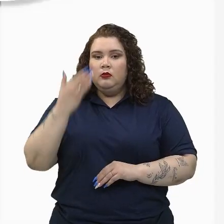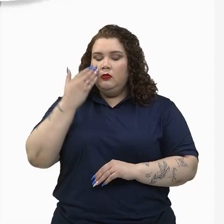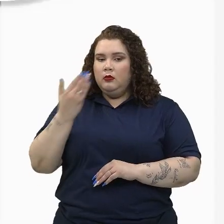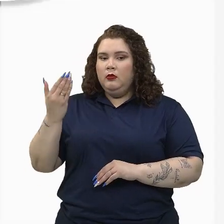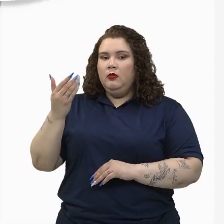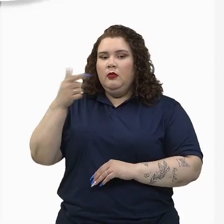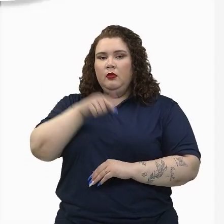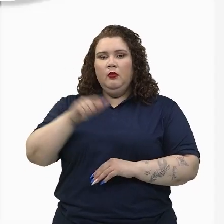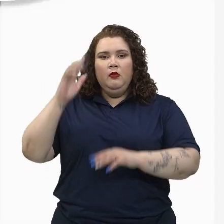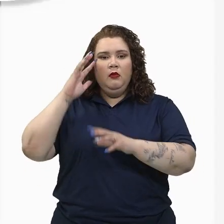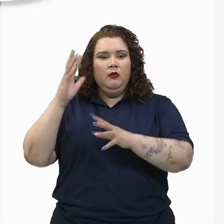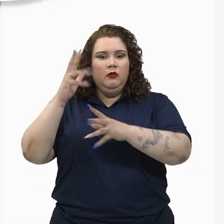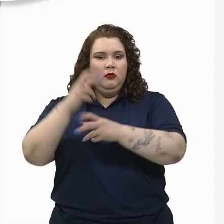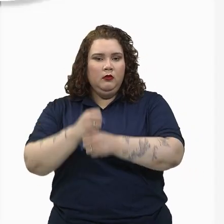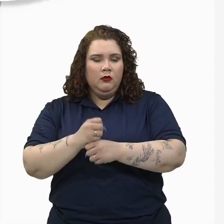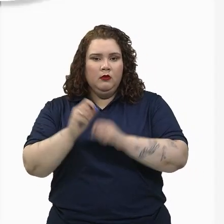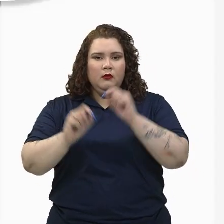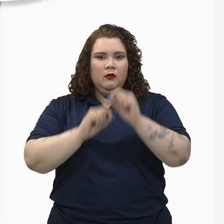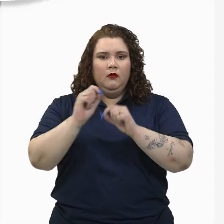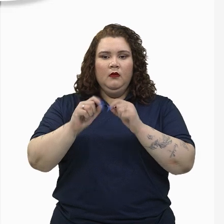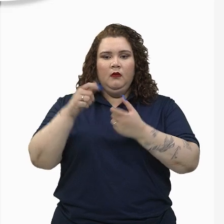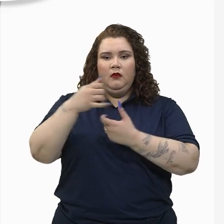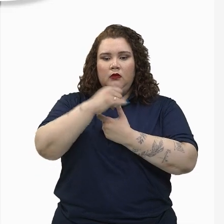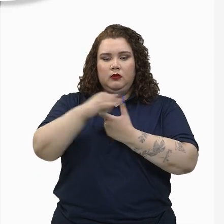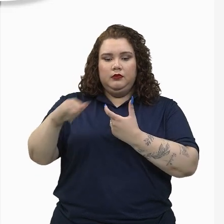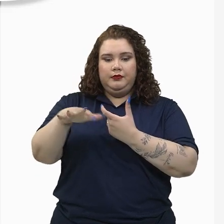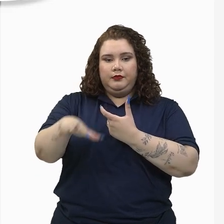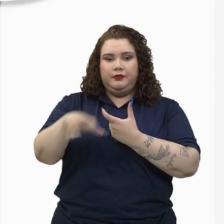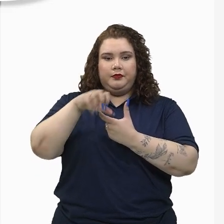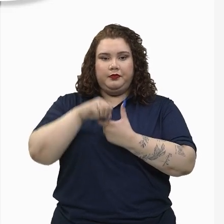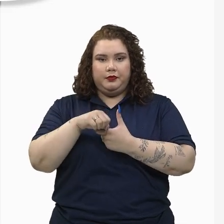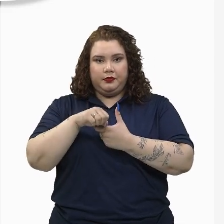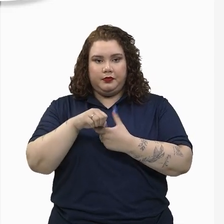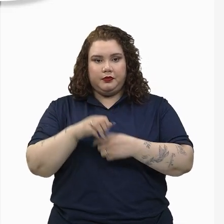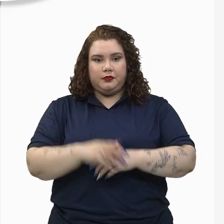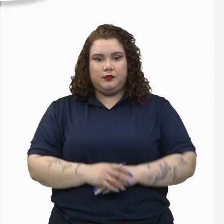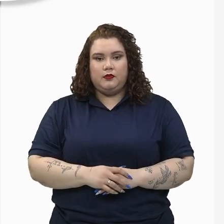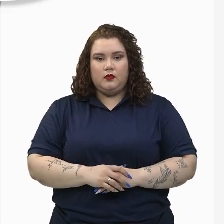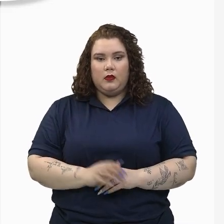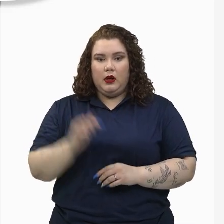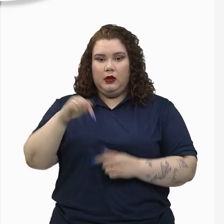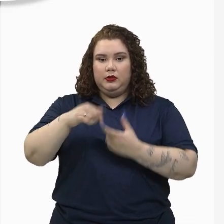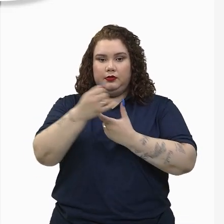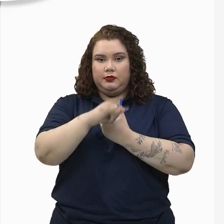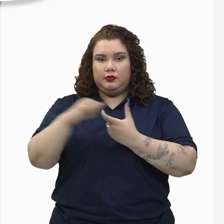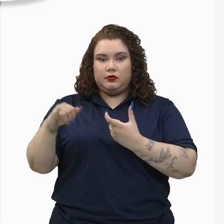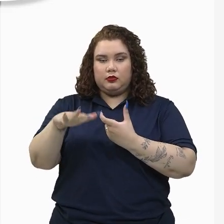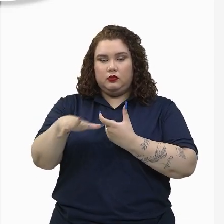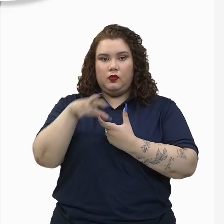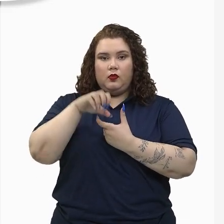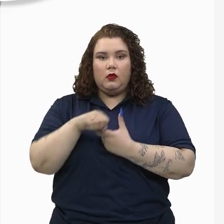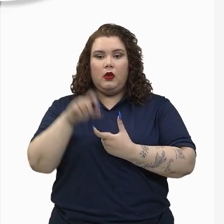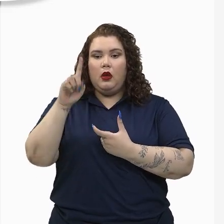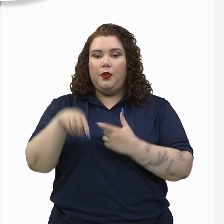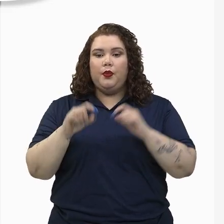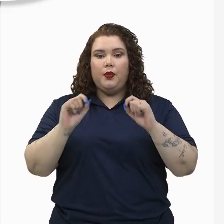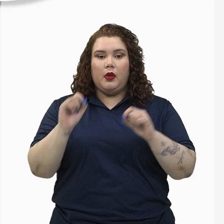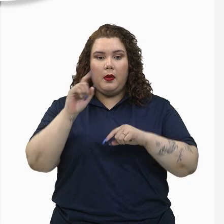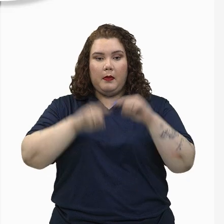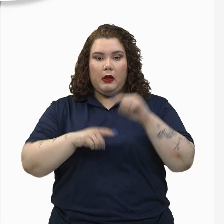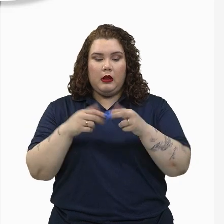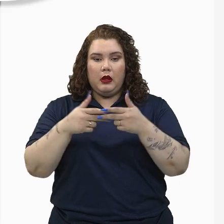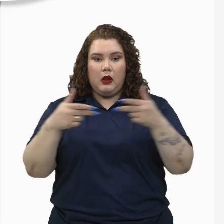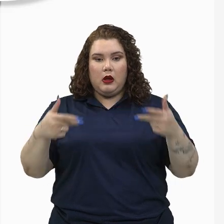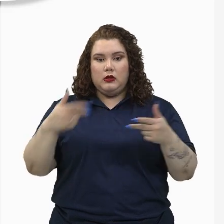Vamos relembrar sobre os receptores elétricos. Os receptores elétricos, eles são aparelhos